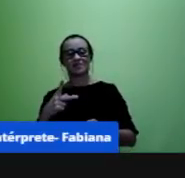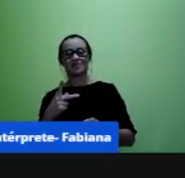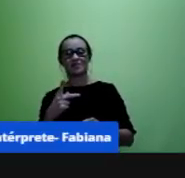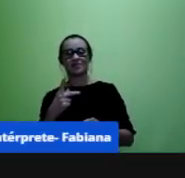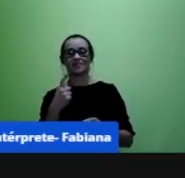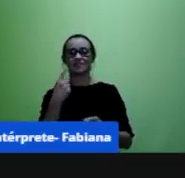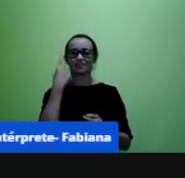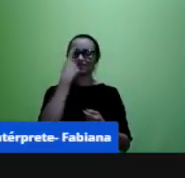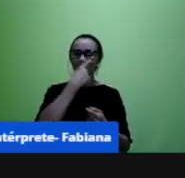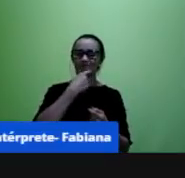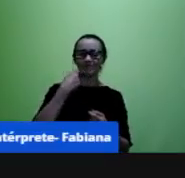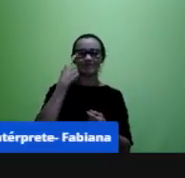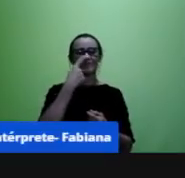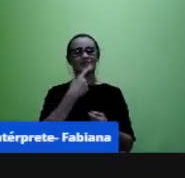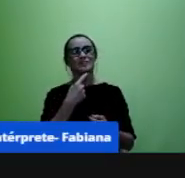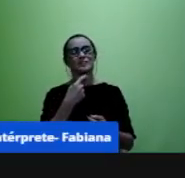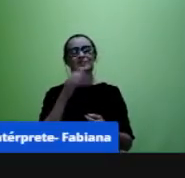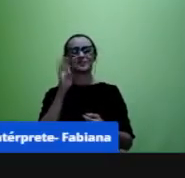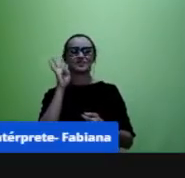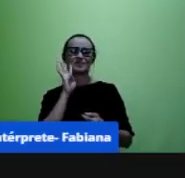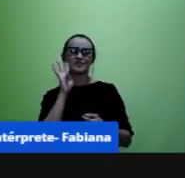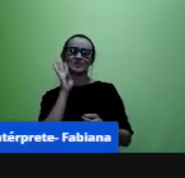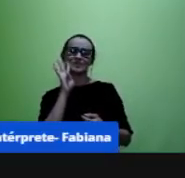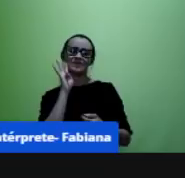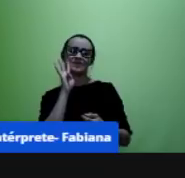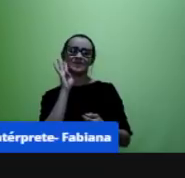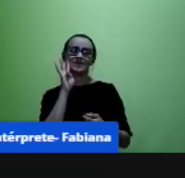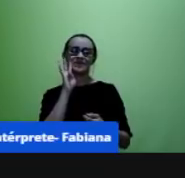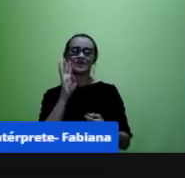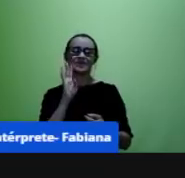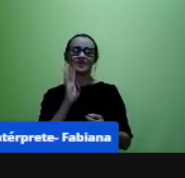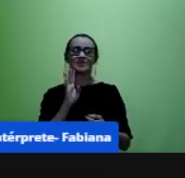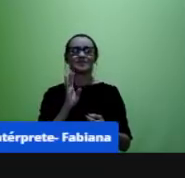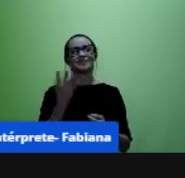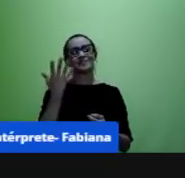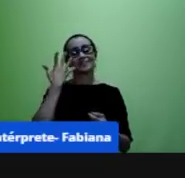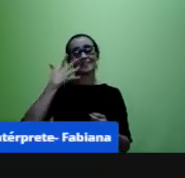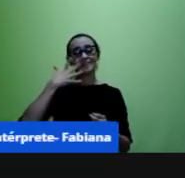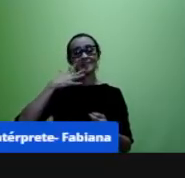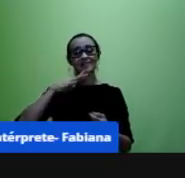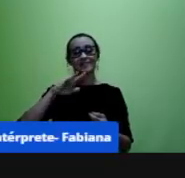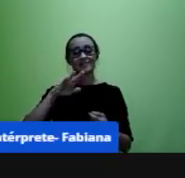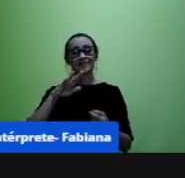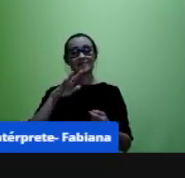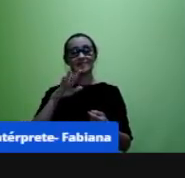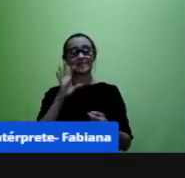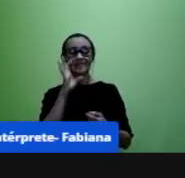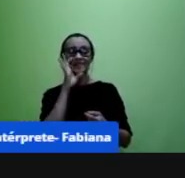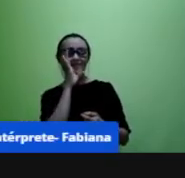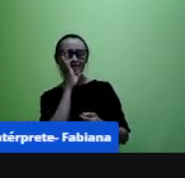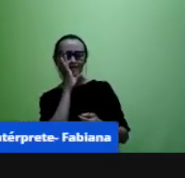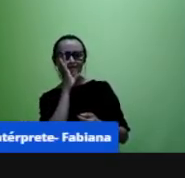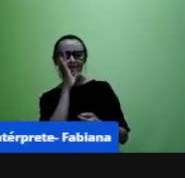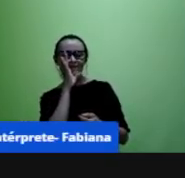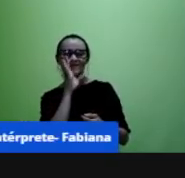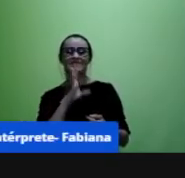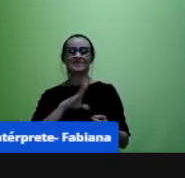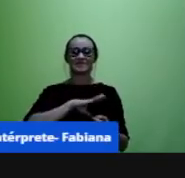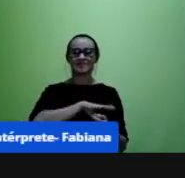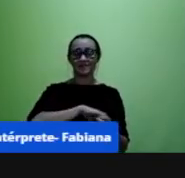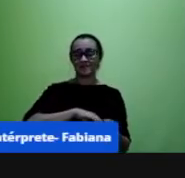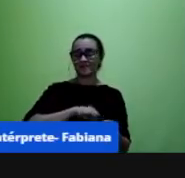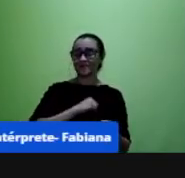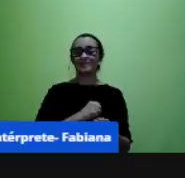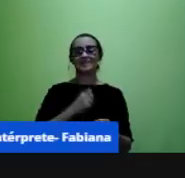eu acredito que é uma ferramenta muito legal, que me aproxima muito das crianças, causa interesse, eles gostam de ver. E eu